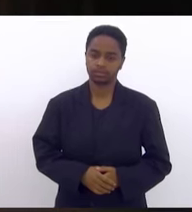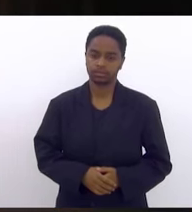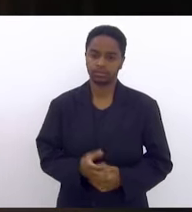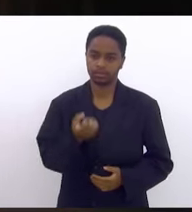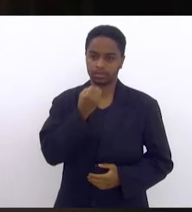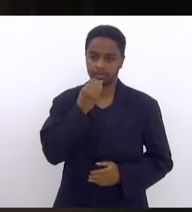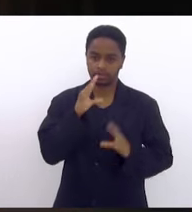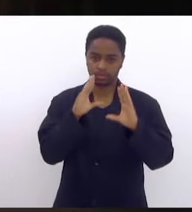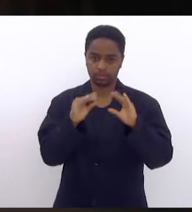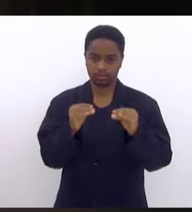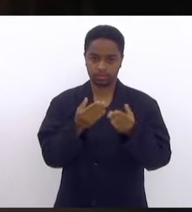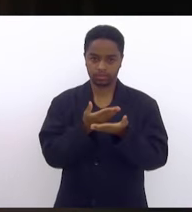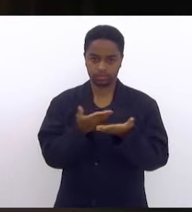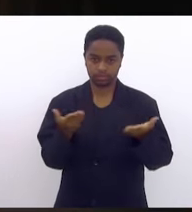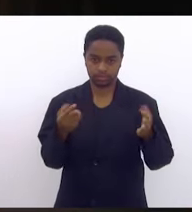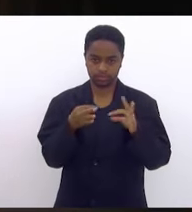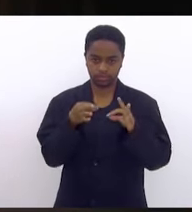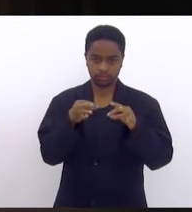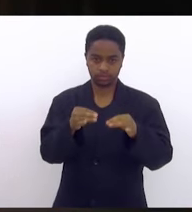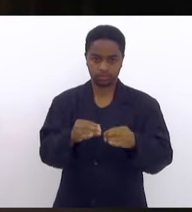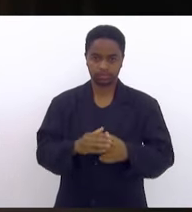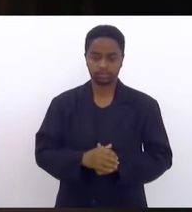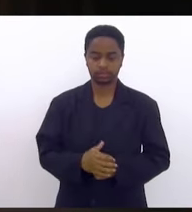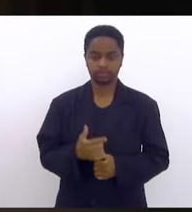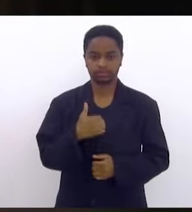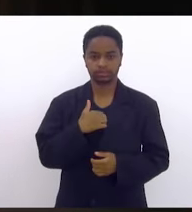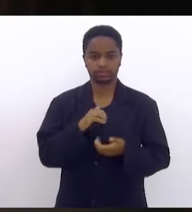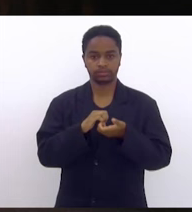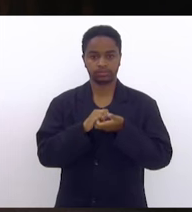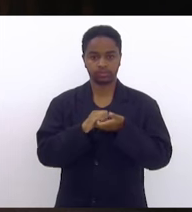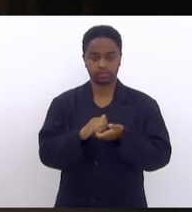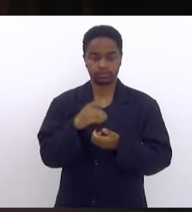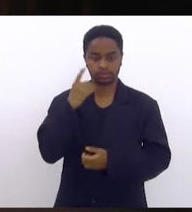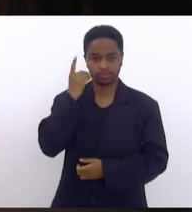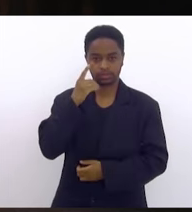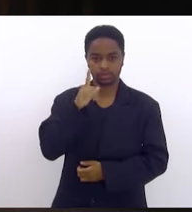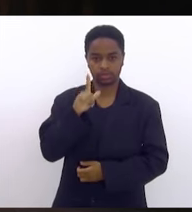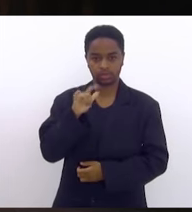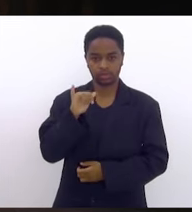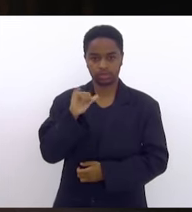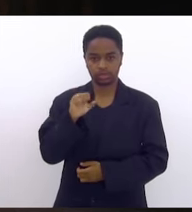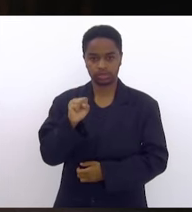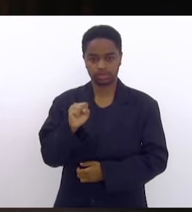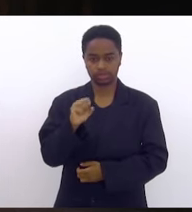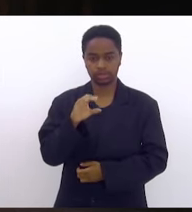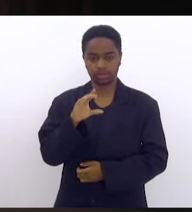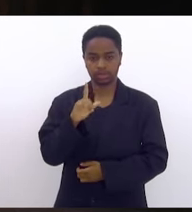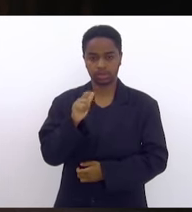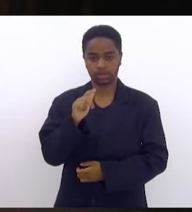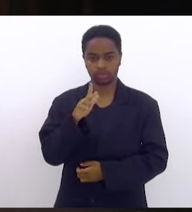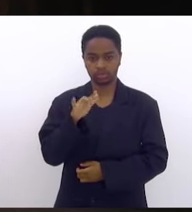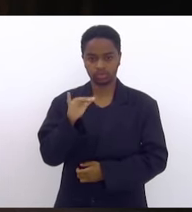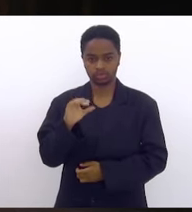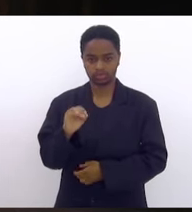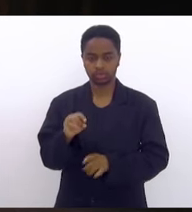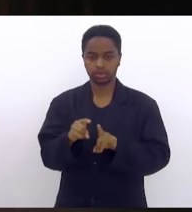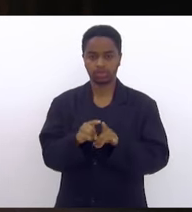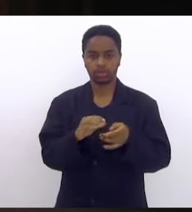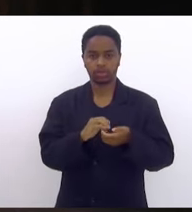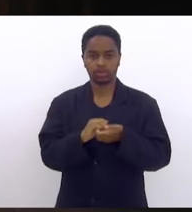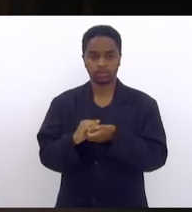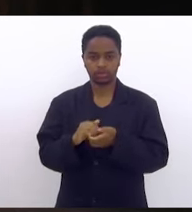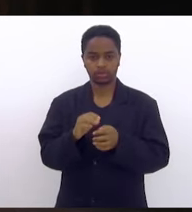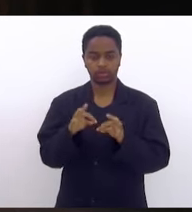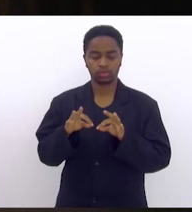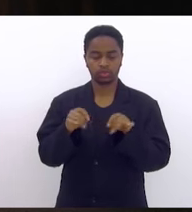Boa noite, Luiz Cláudio, boa noite a todos. Cumprimentando nosso deputado Luiz Cláudio, a Vossa Excelência, eu cumprimento todos